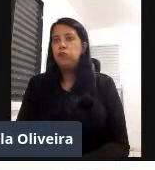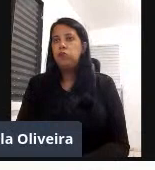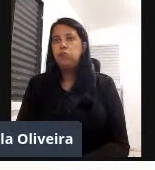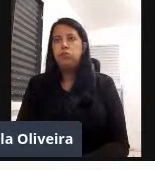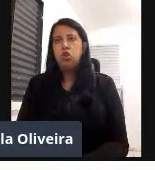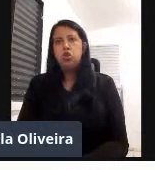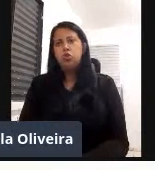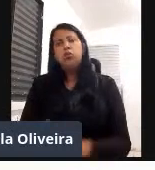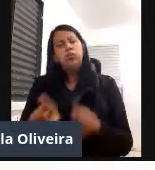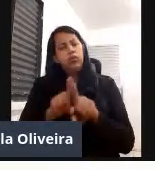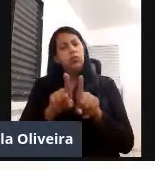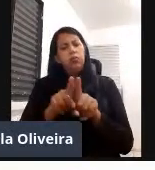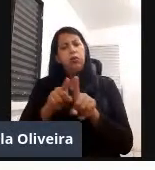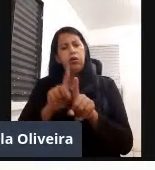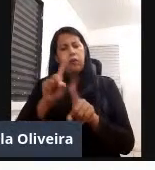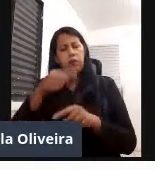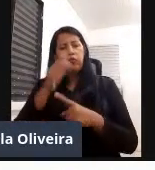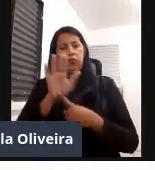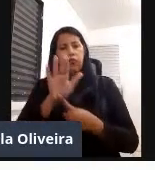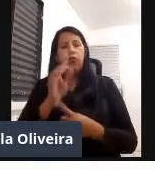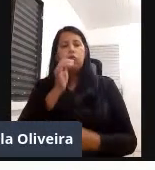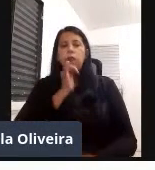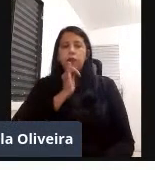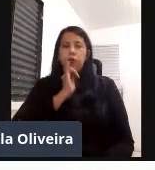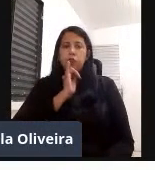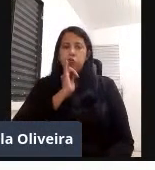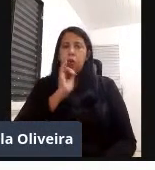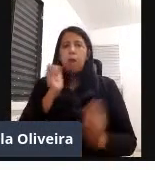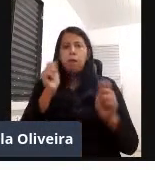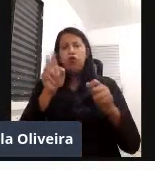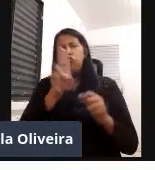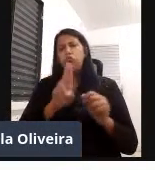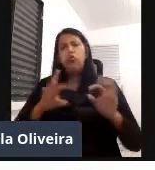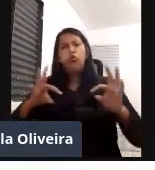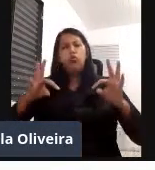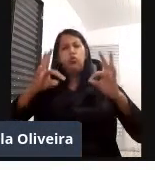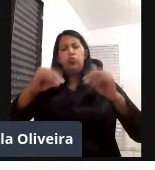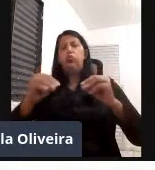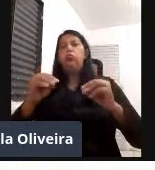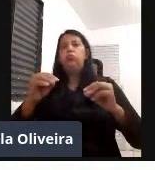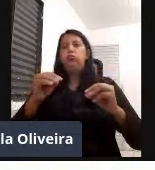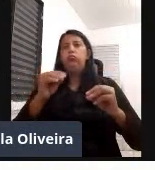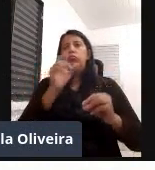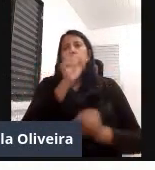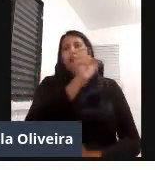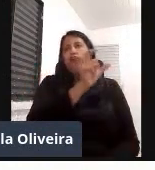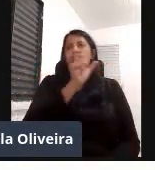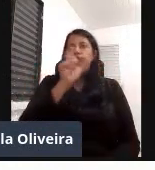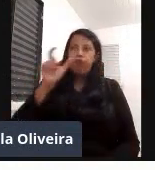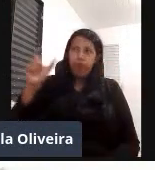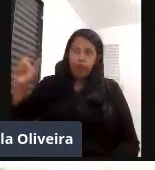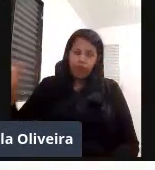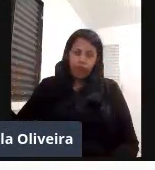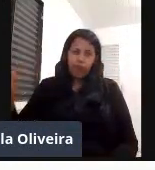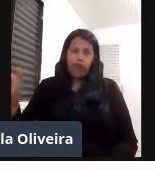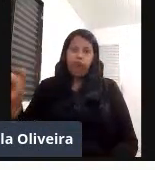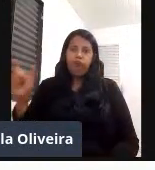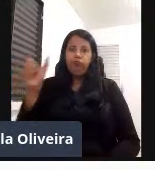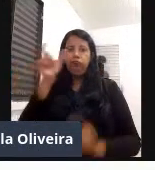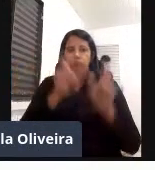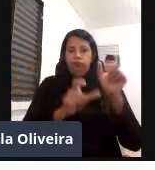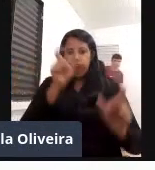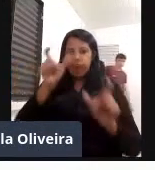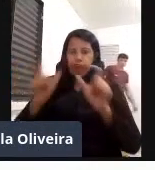esses operadores. Então, a gente pode colocar uma expressão, né, uma palavra-chave composta dentro do parênteses, dentro de outro